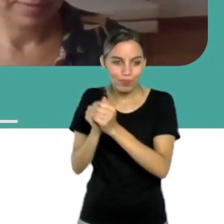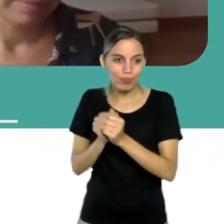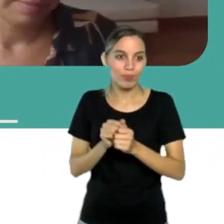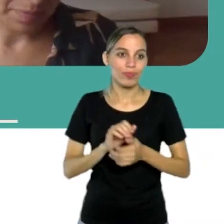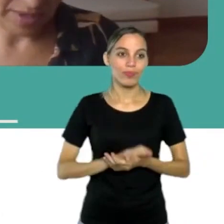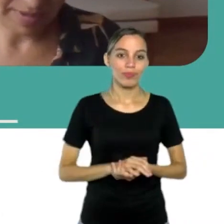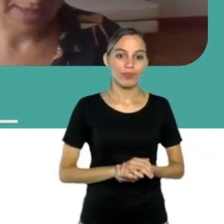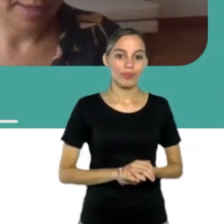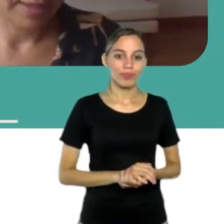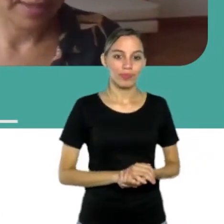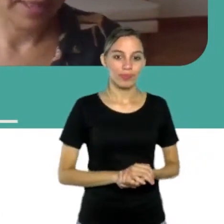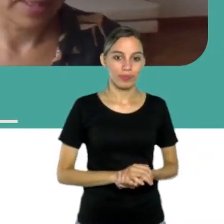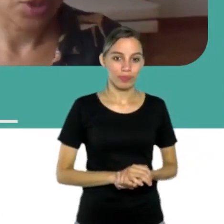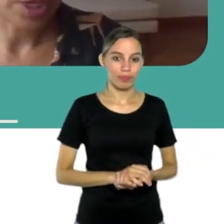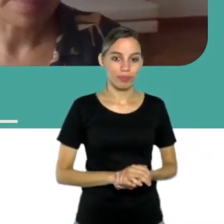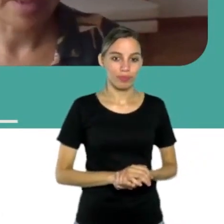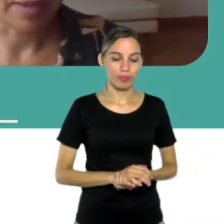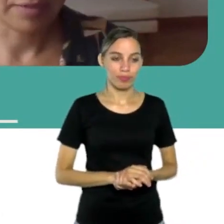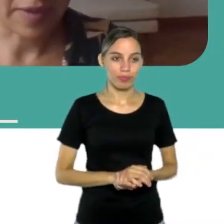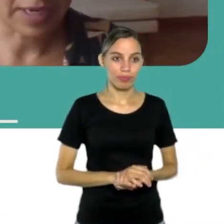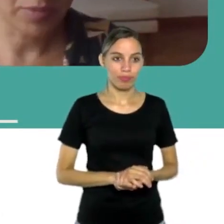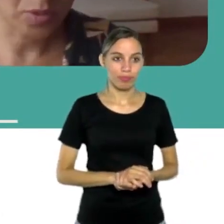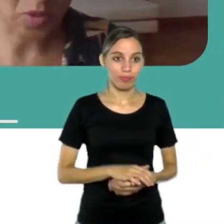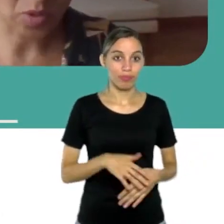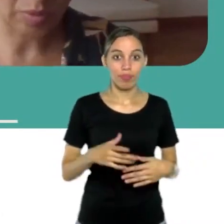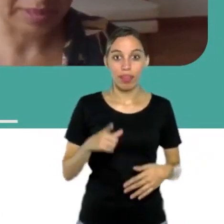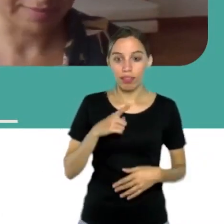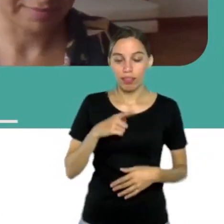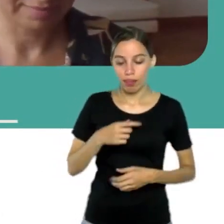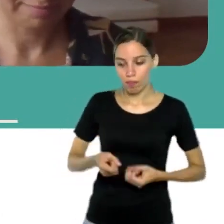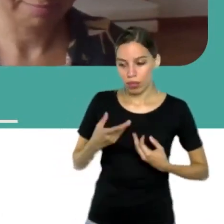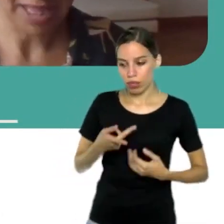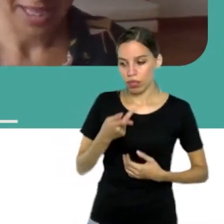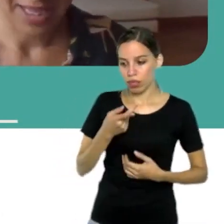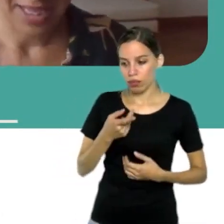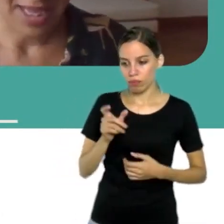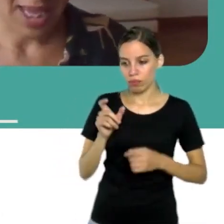Tem um poema que se chama Falamos Sobre,